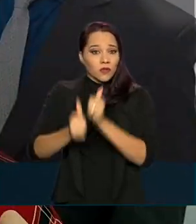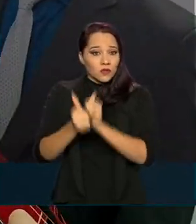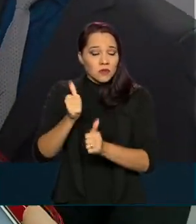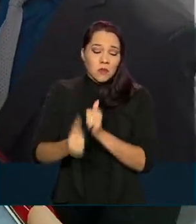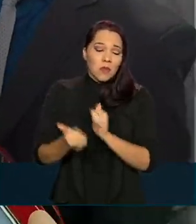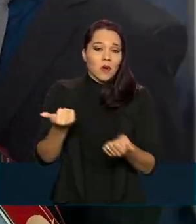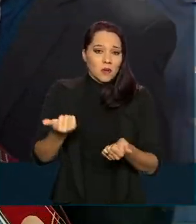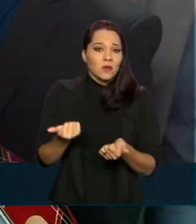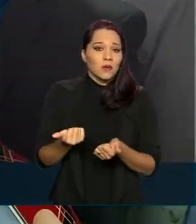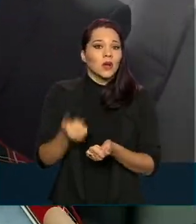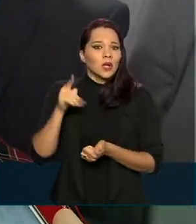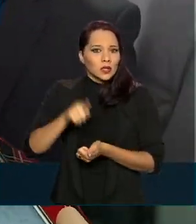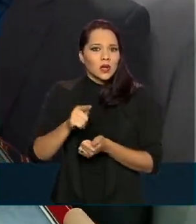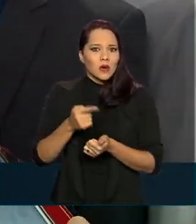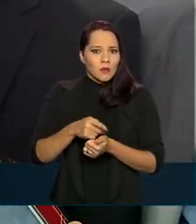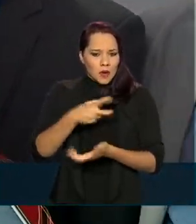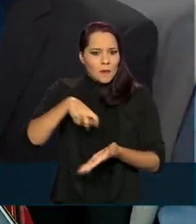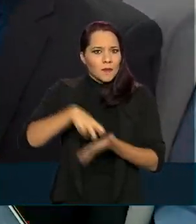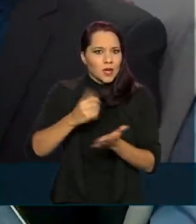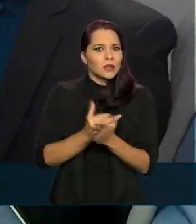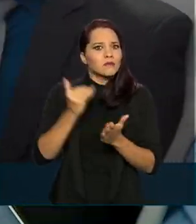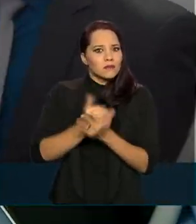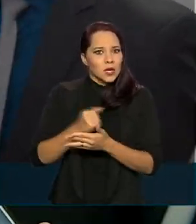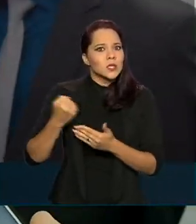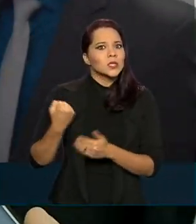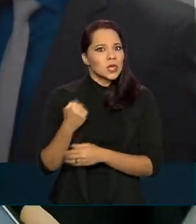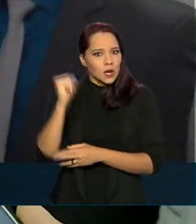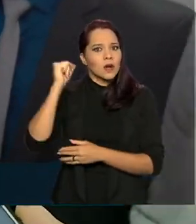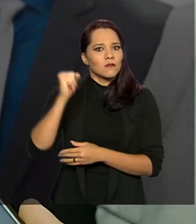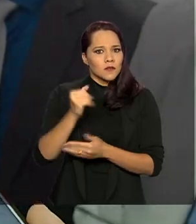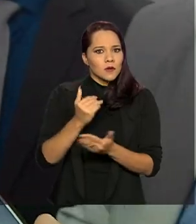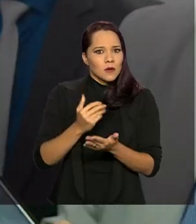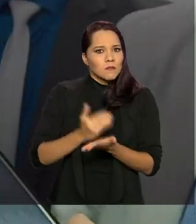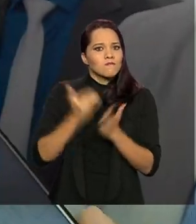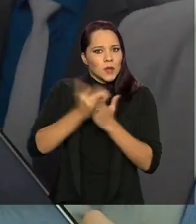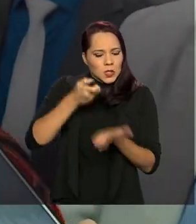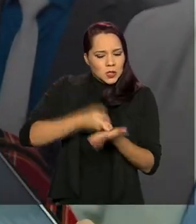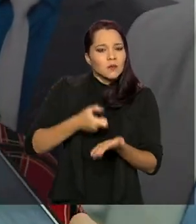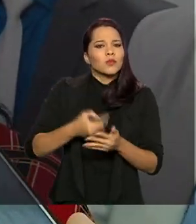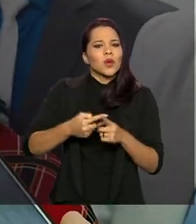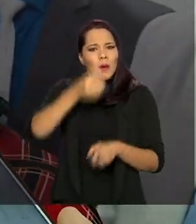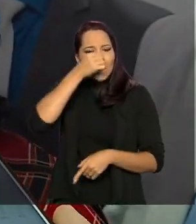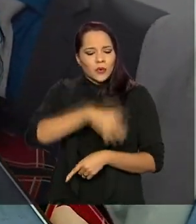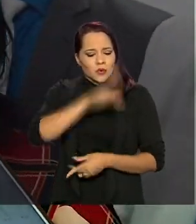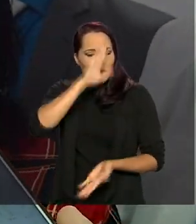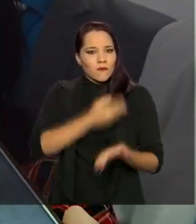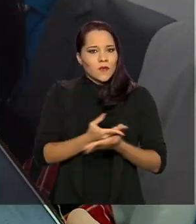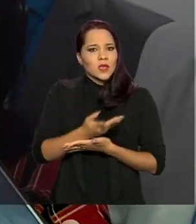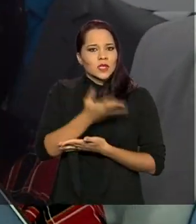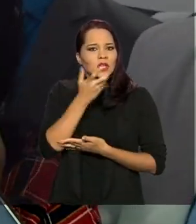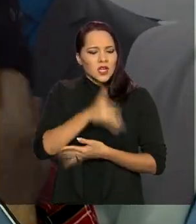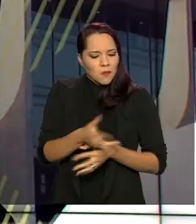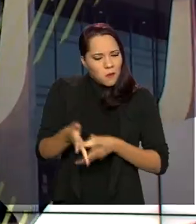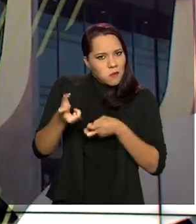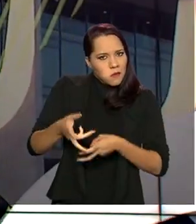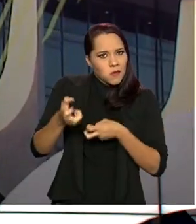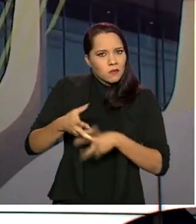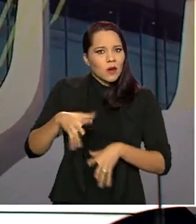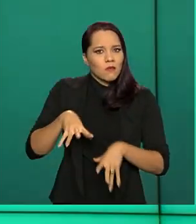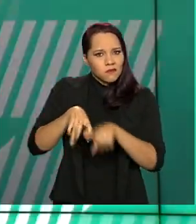esporte, a gente agravar a pena dessa pessoa quando ele abusa da confiança da criança para explorar a sexualidade.